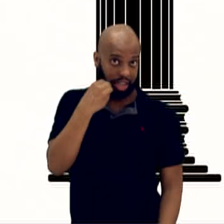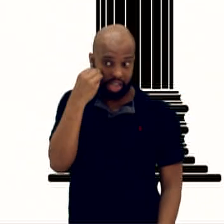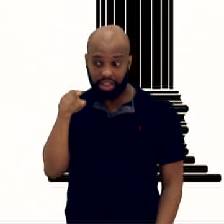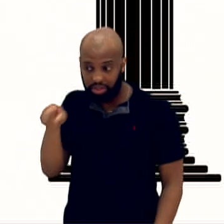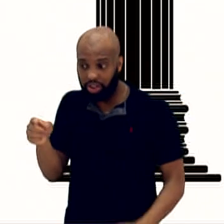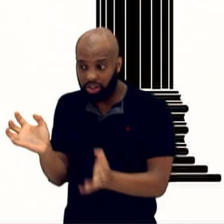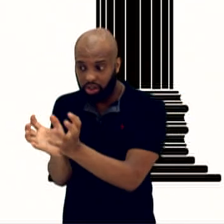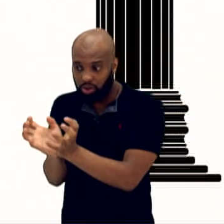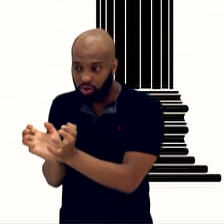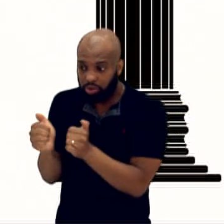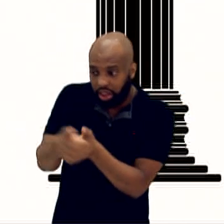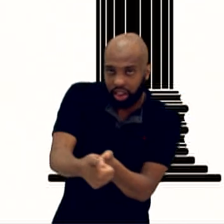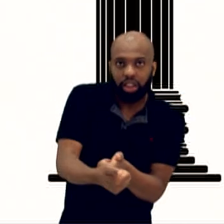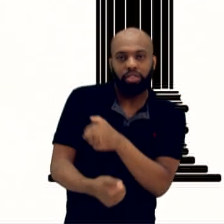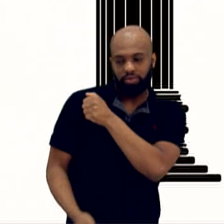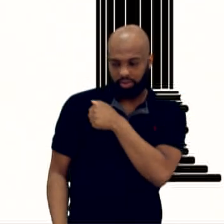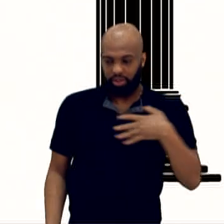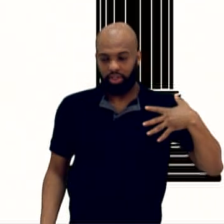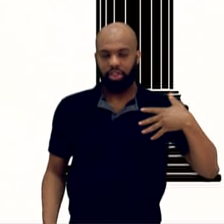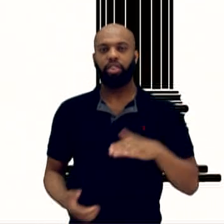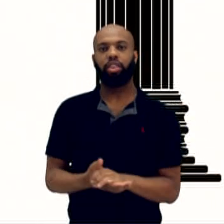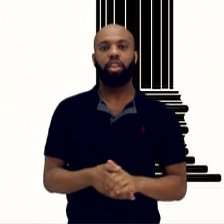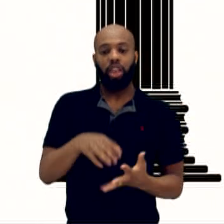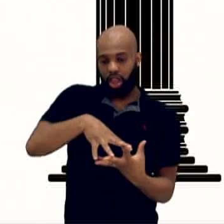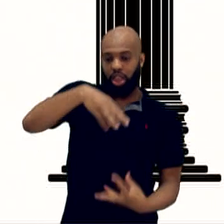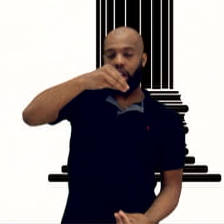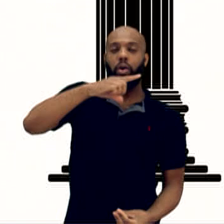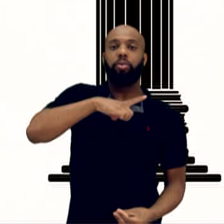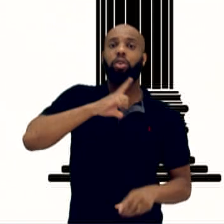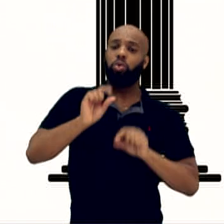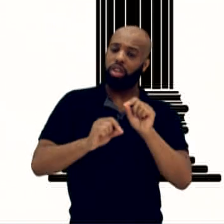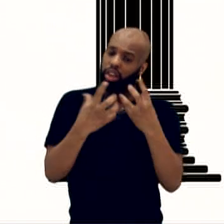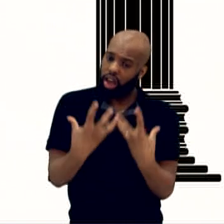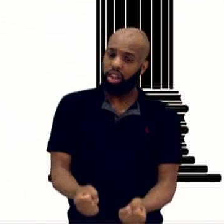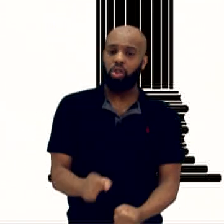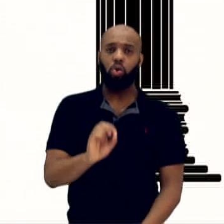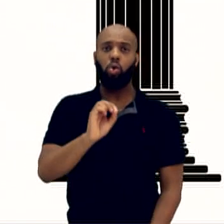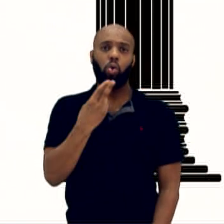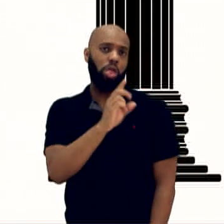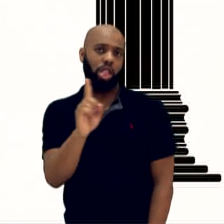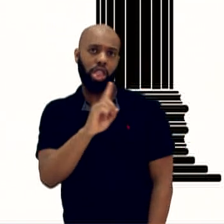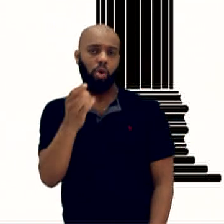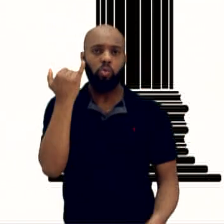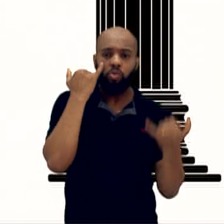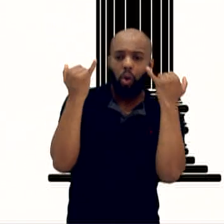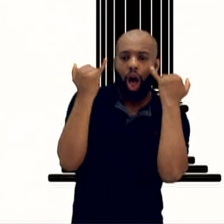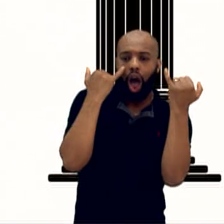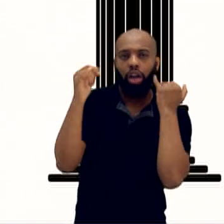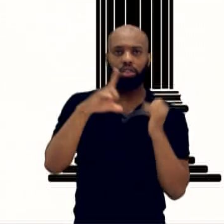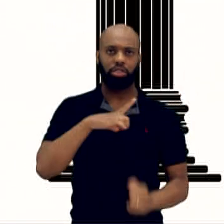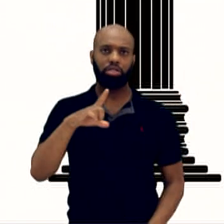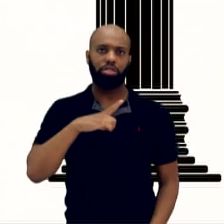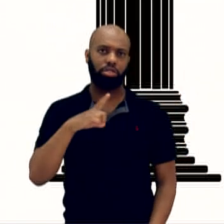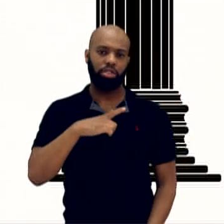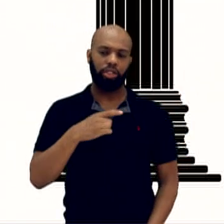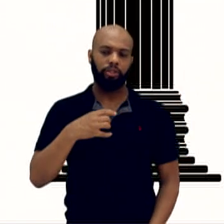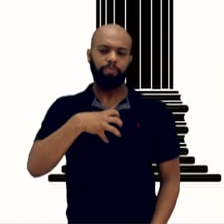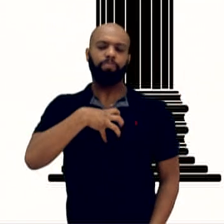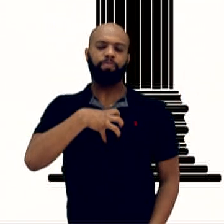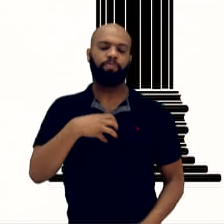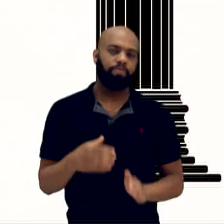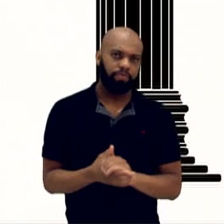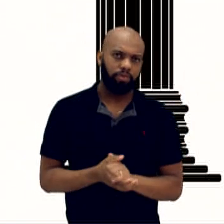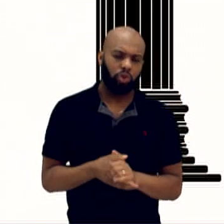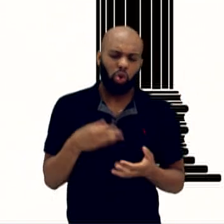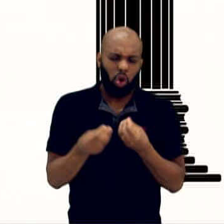do conhecimento. A nossa alma teria a função de aceitar ou não as informações recebidas pela sensibilidade. Como